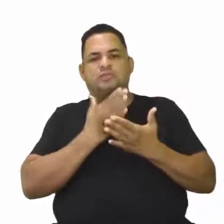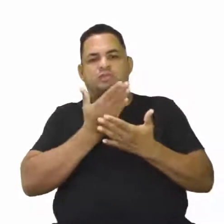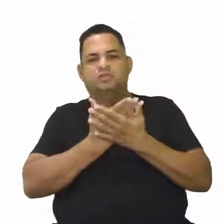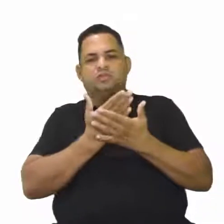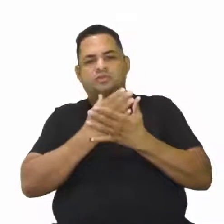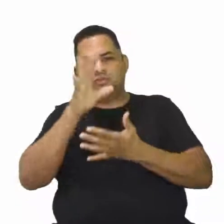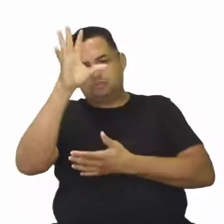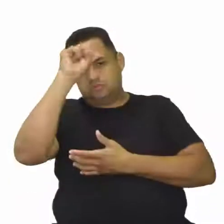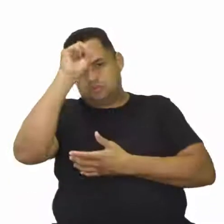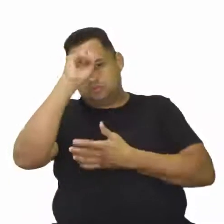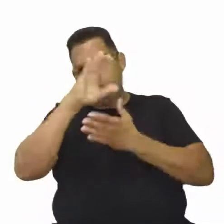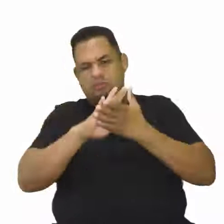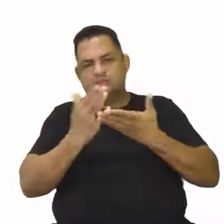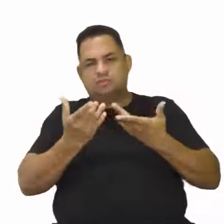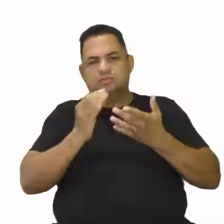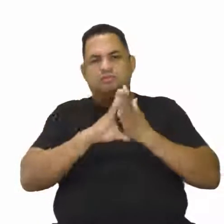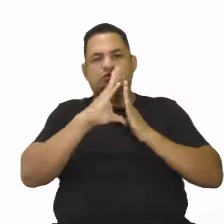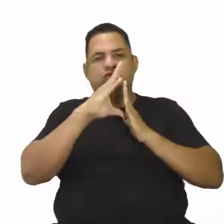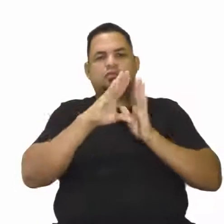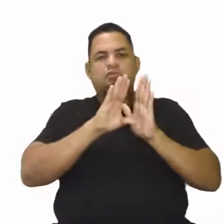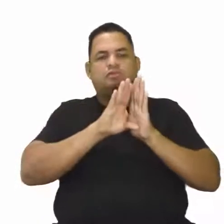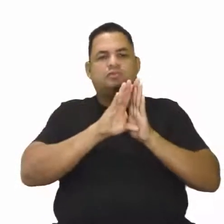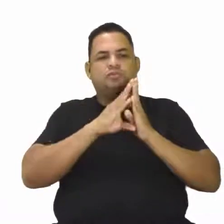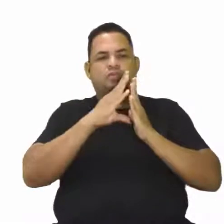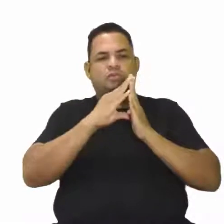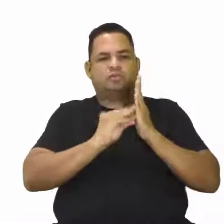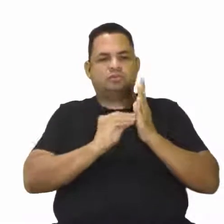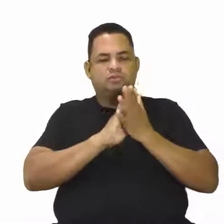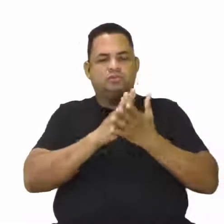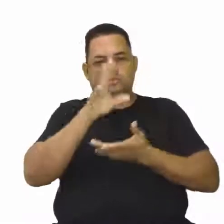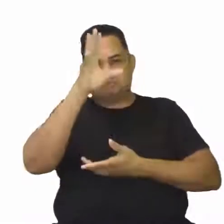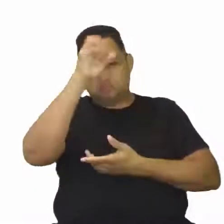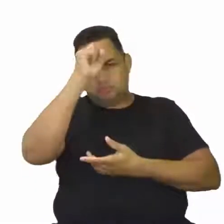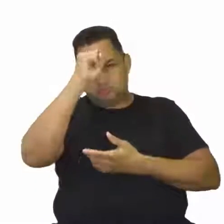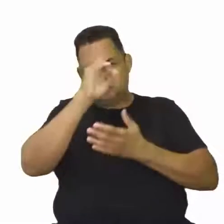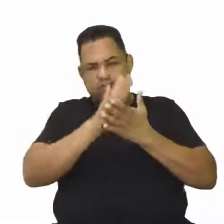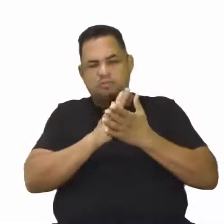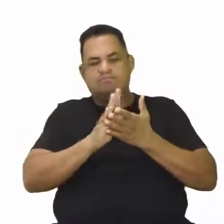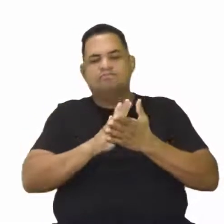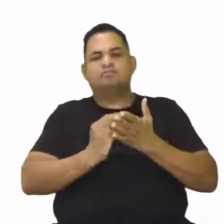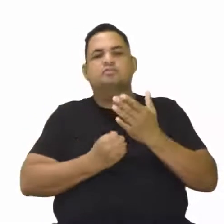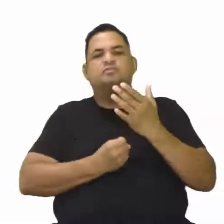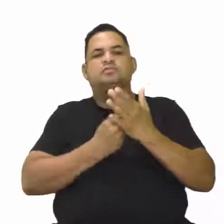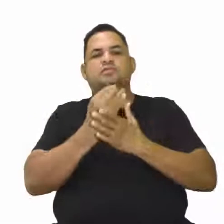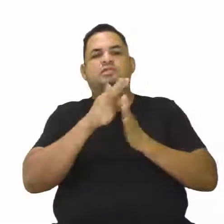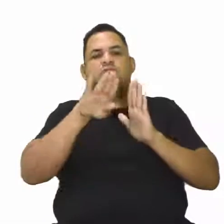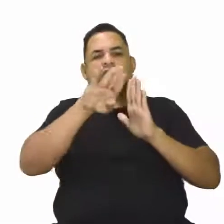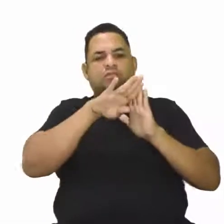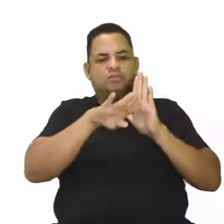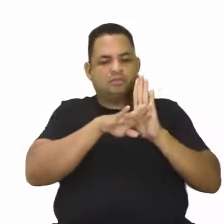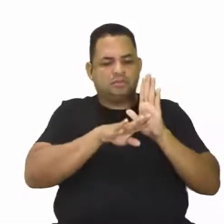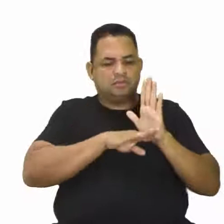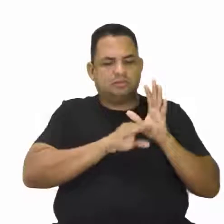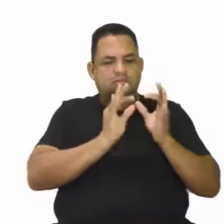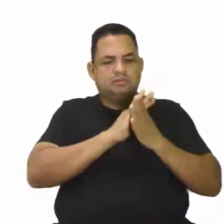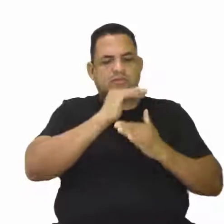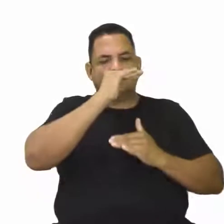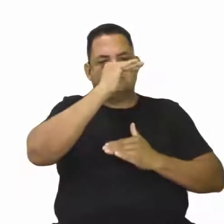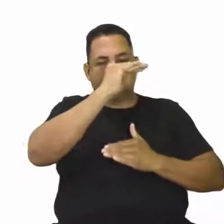de aprendizagem, onde o conteúdo que vocês estão aprendendo, ele aparece de forma classificada, de